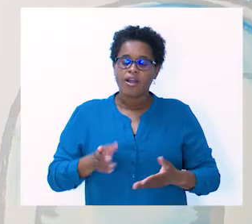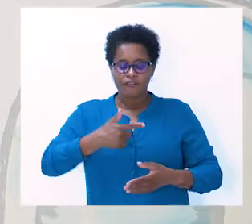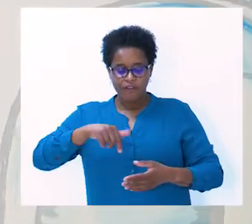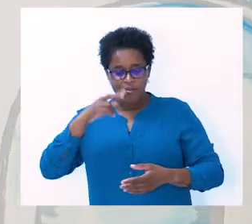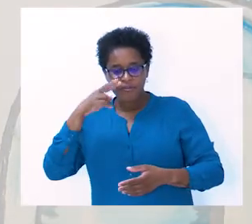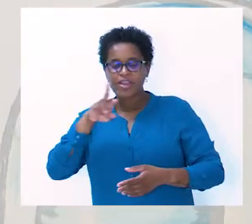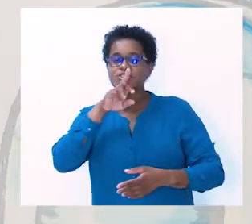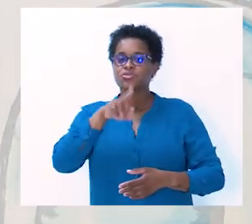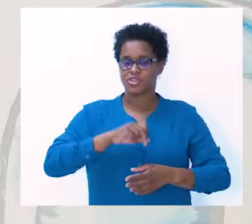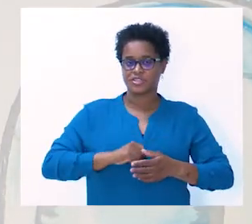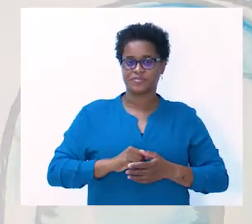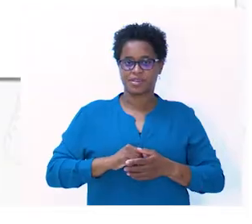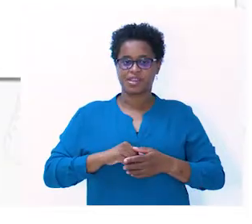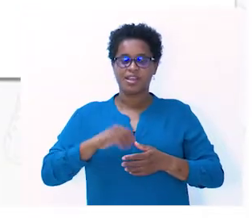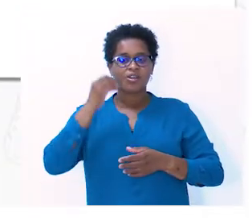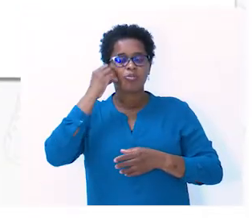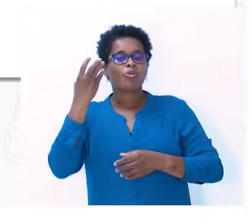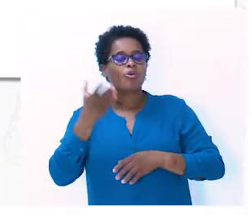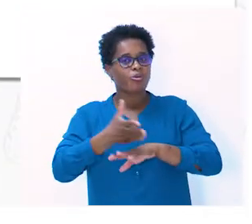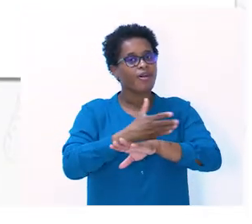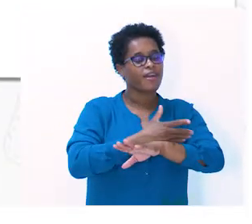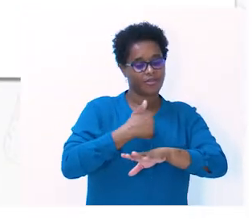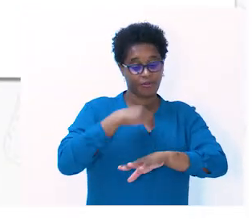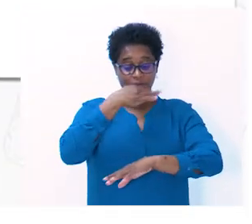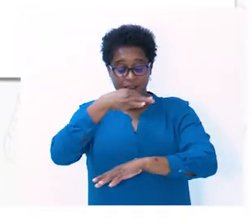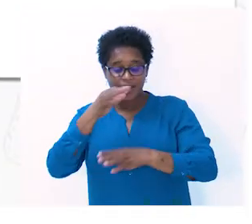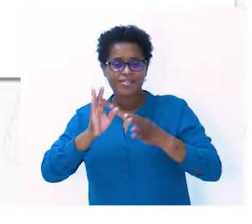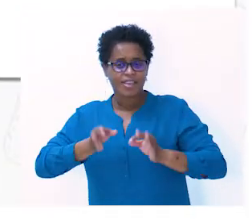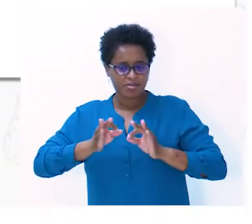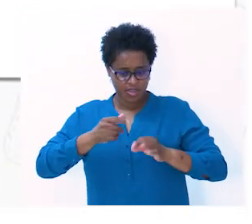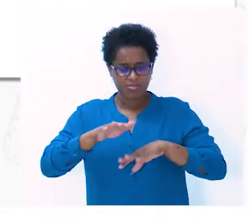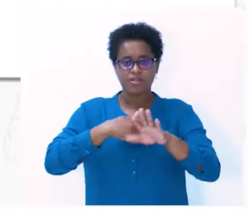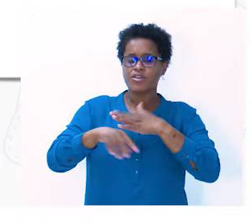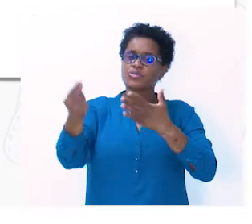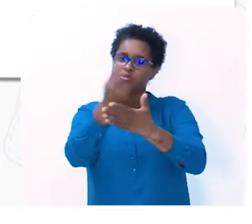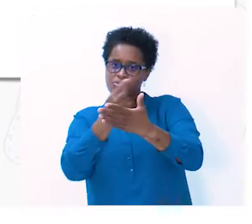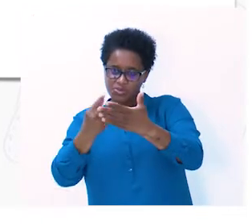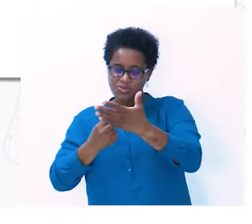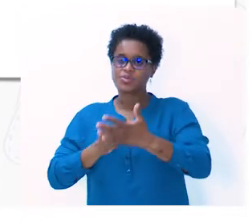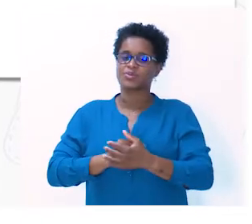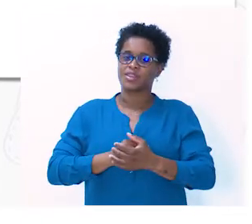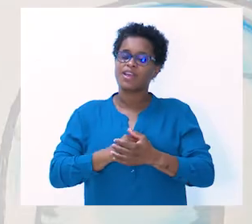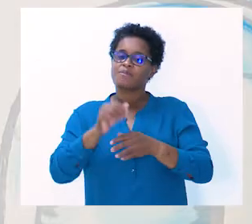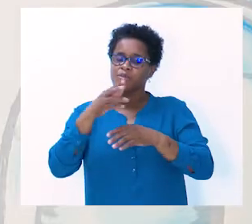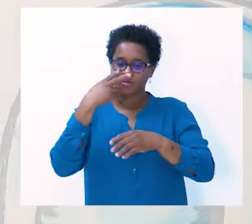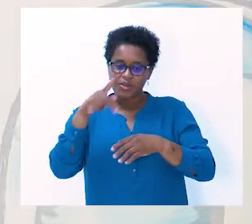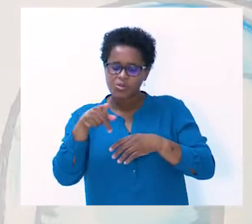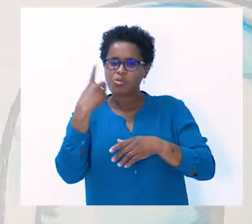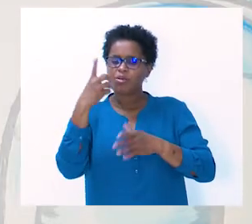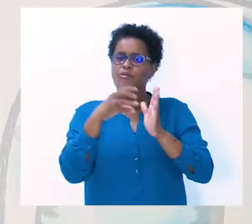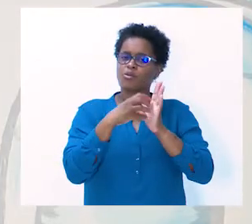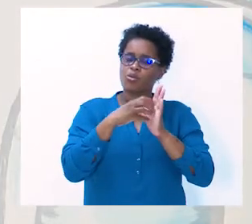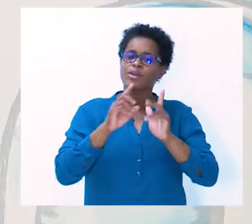Vamos ver a resposta. Como eu tinha dito, sempre vamos fazer um esquema. Vamos supor uma